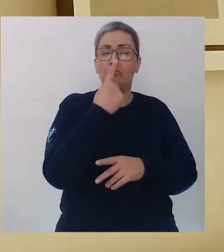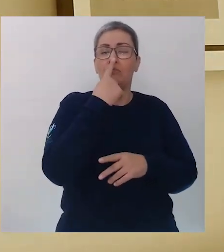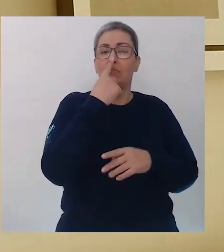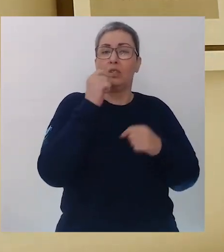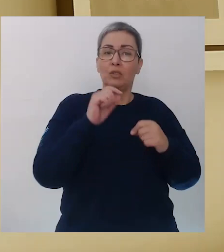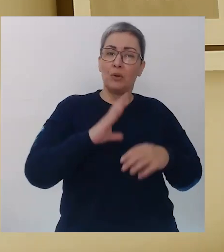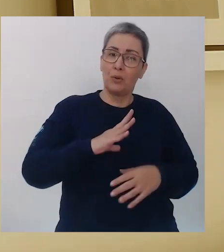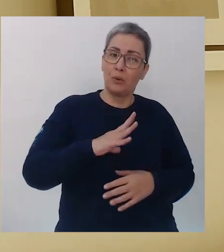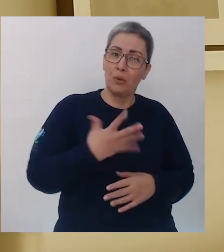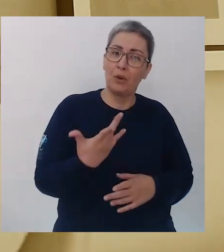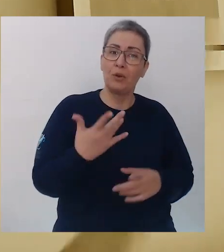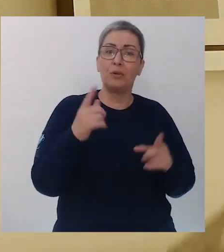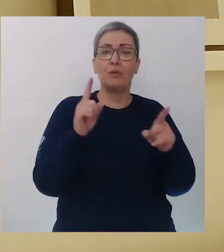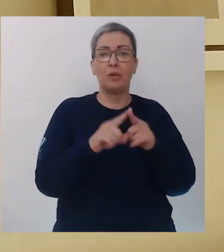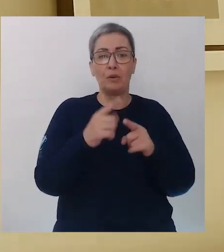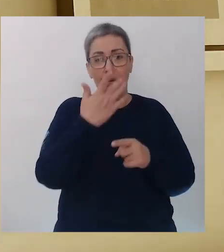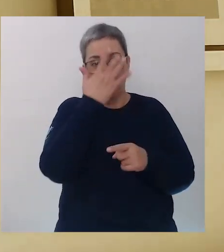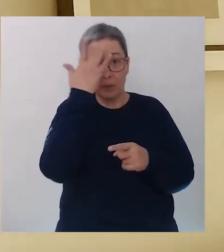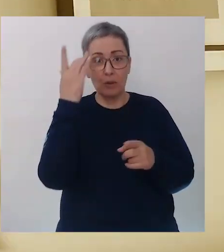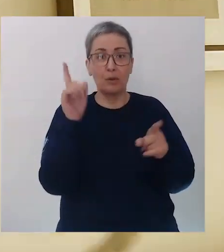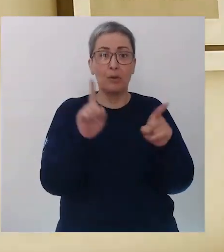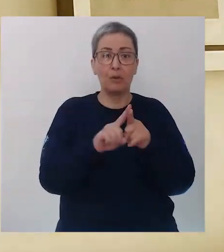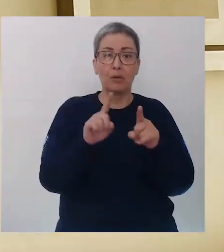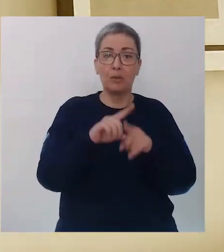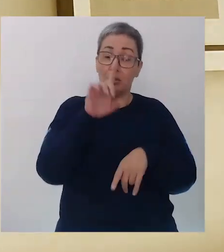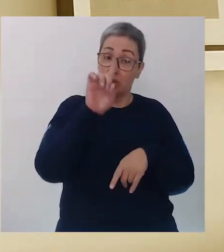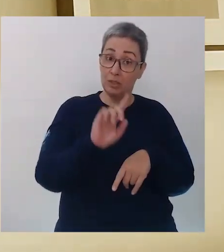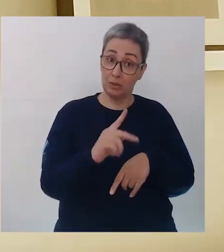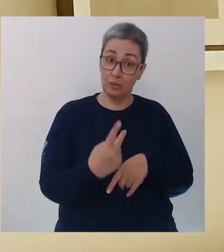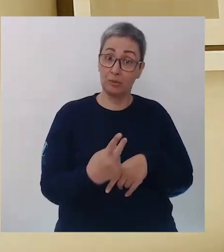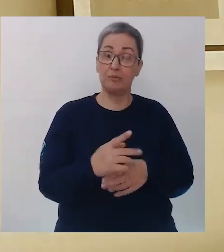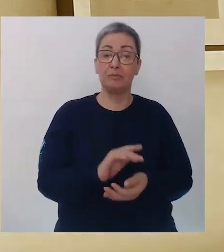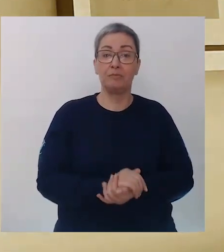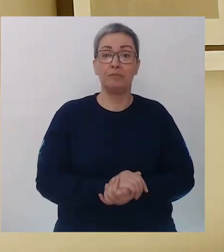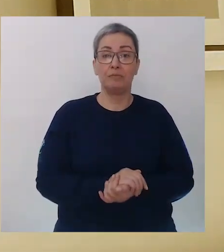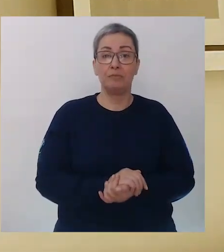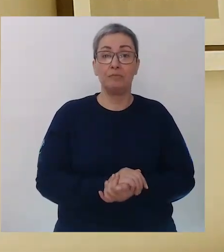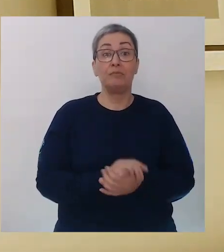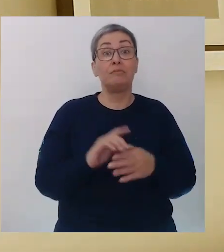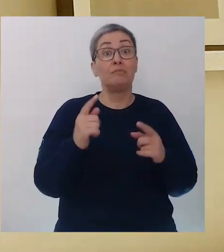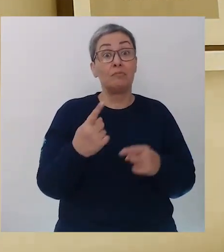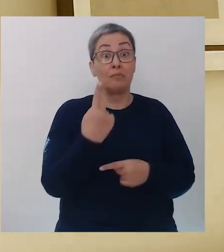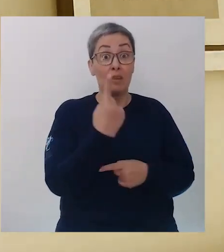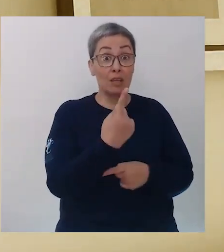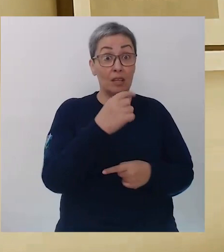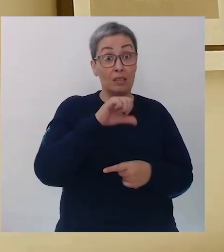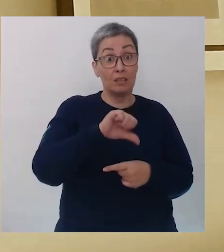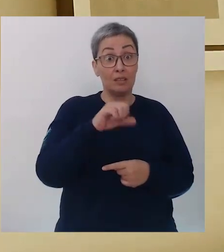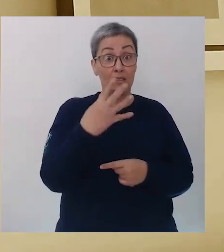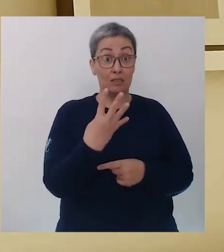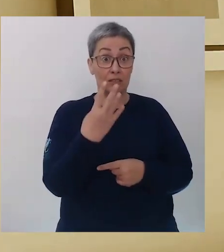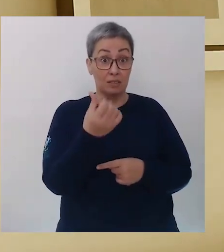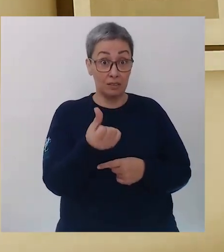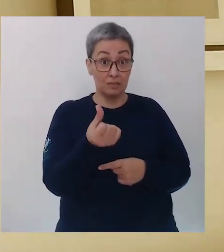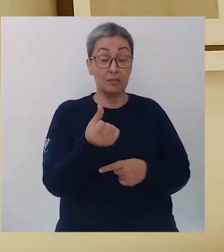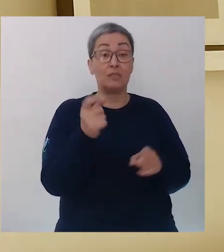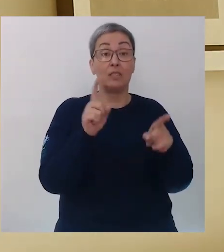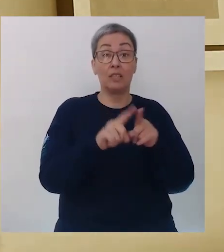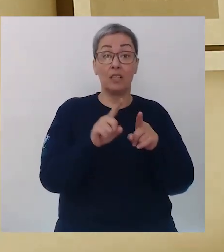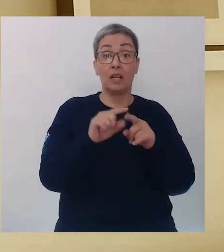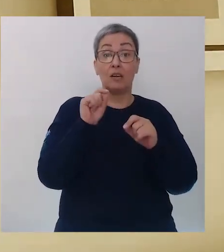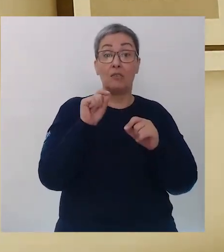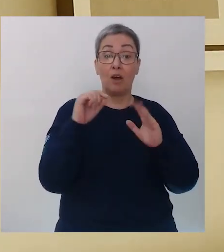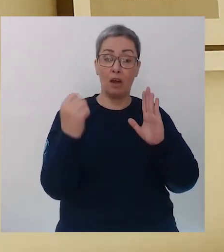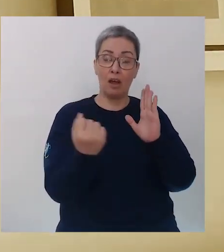de coragem, né, coragem pessoal e direitos humanos. Em 1946, ela